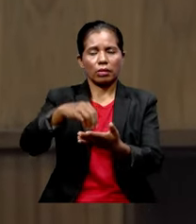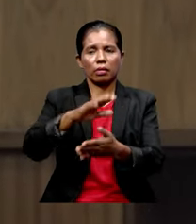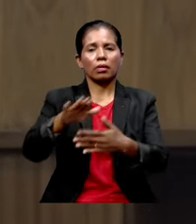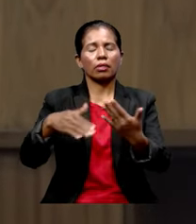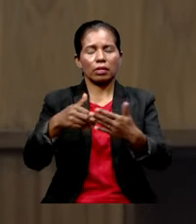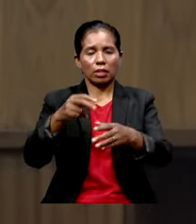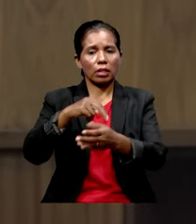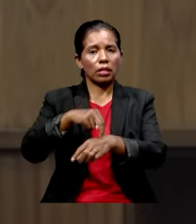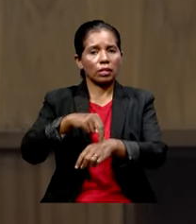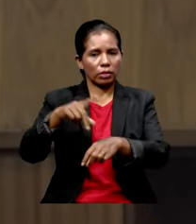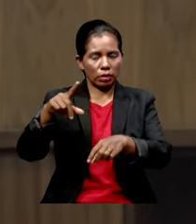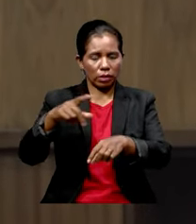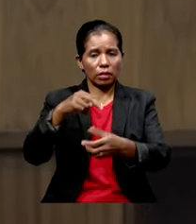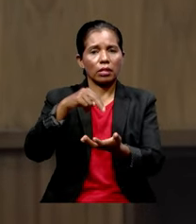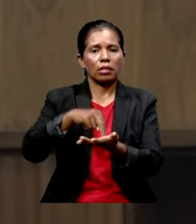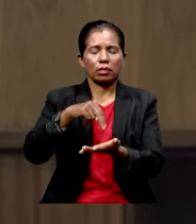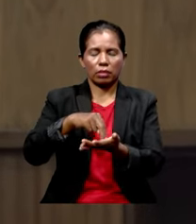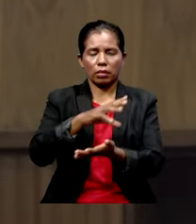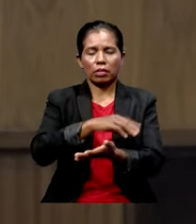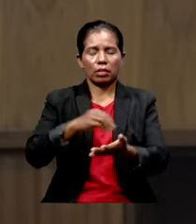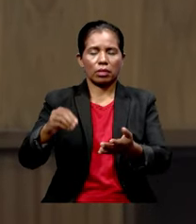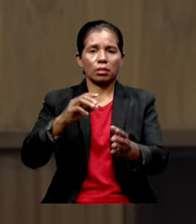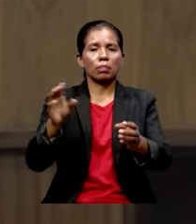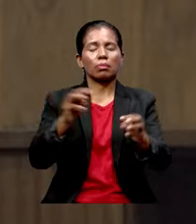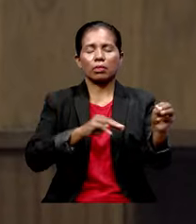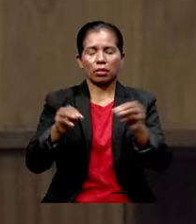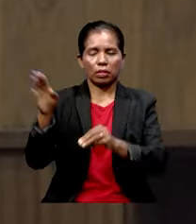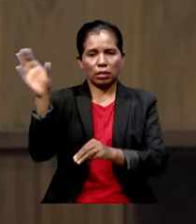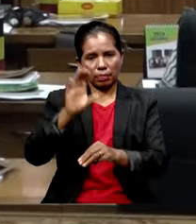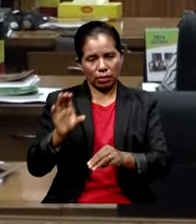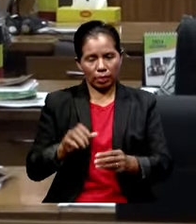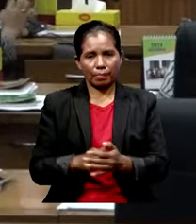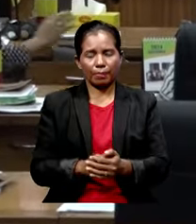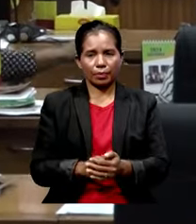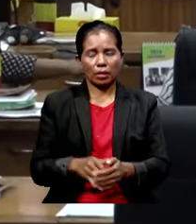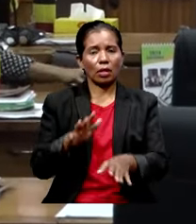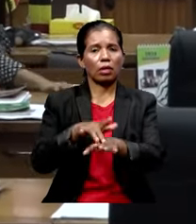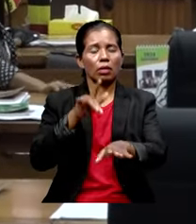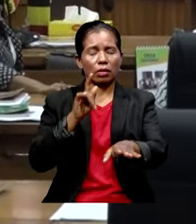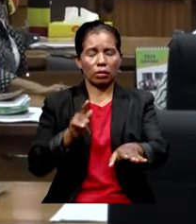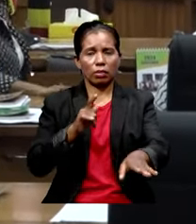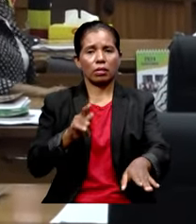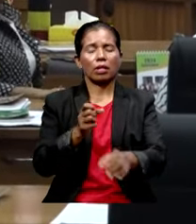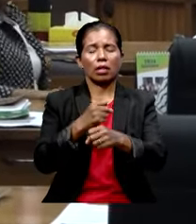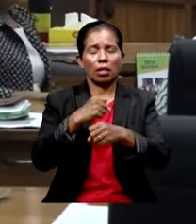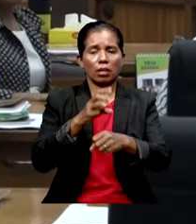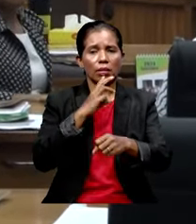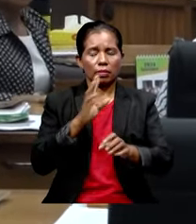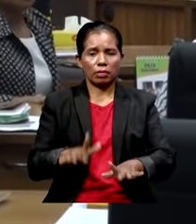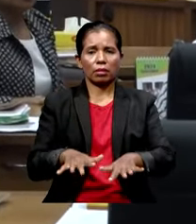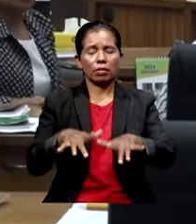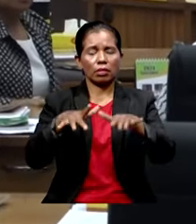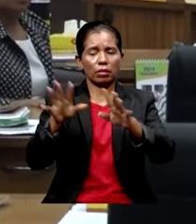pela natureza e pelas alterações climáticas. Fenômeno extremo nebe kona região ne, a moço inundação makas,